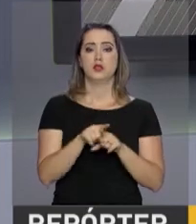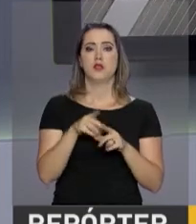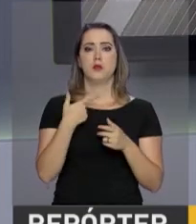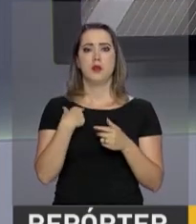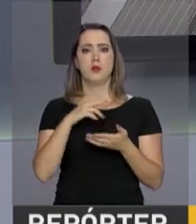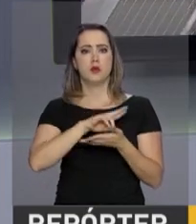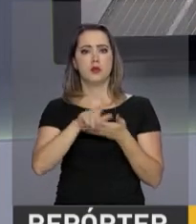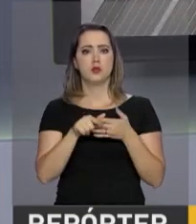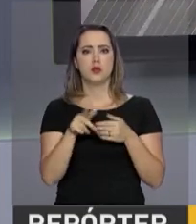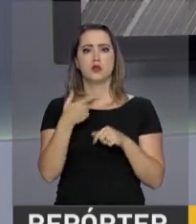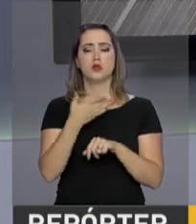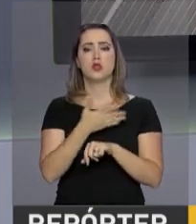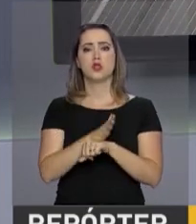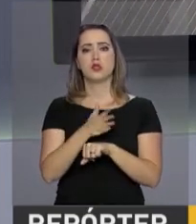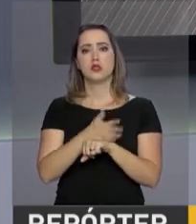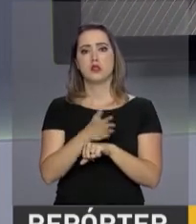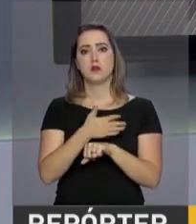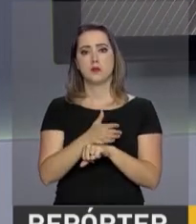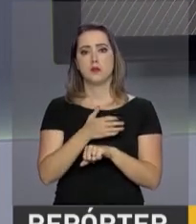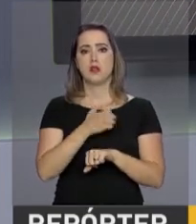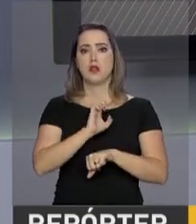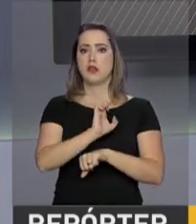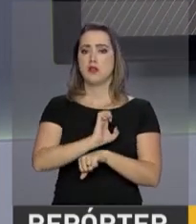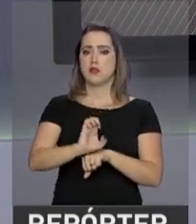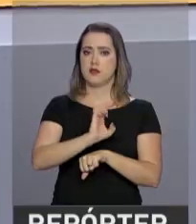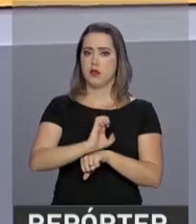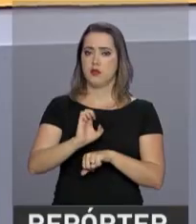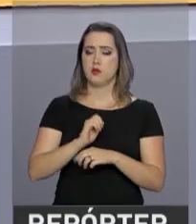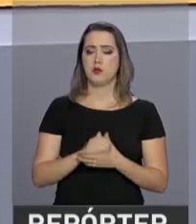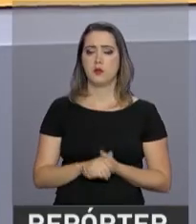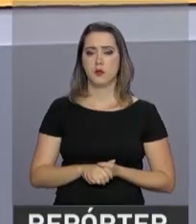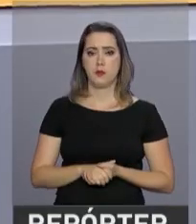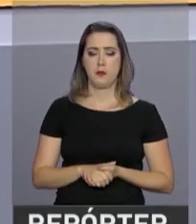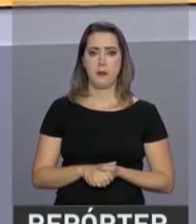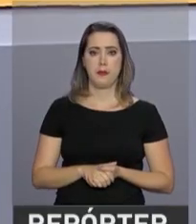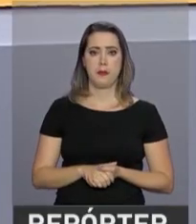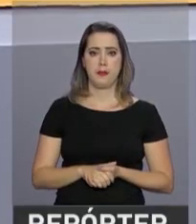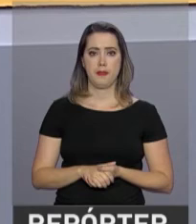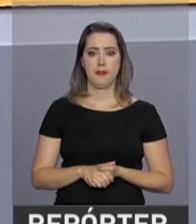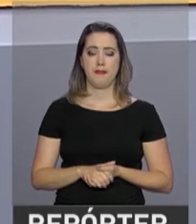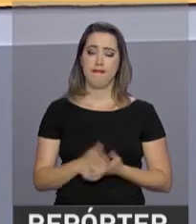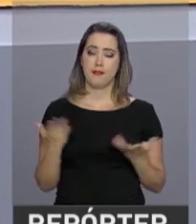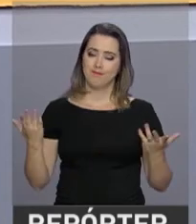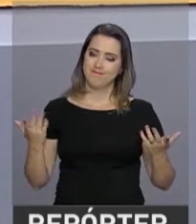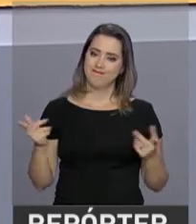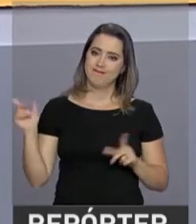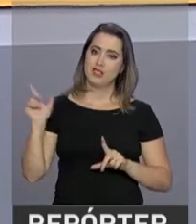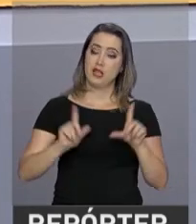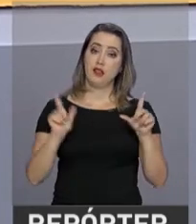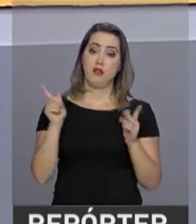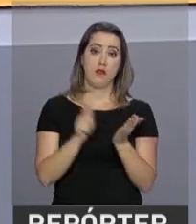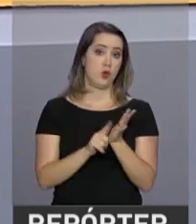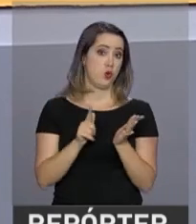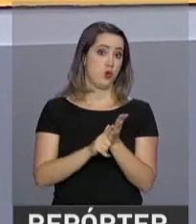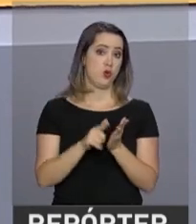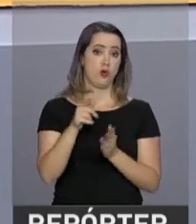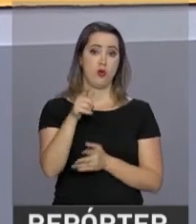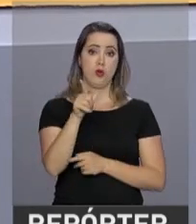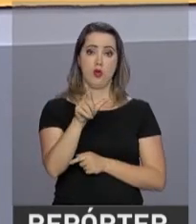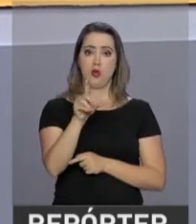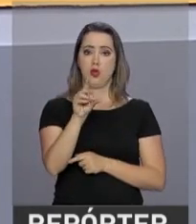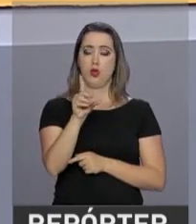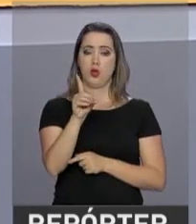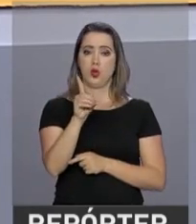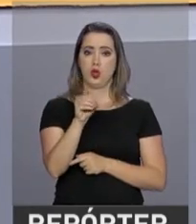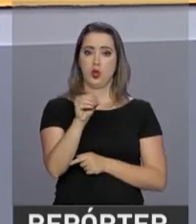para buscar vagas de estágios e trainees. A imprensa nacional comemora 210 anos,